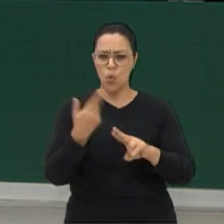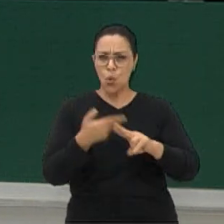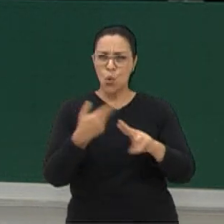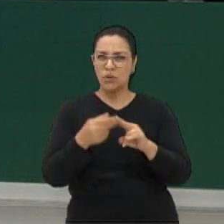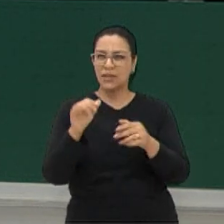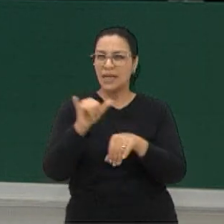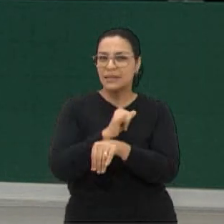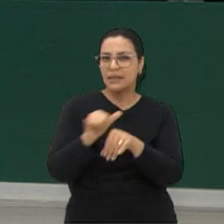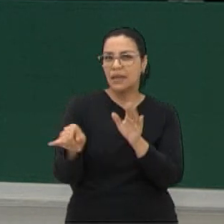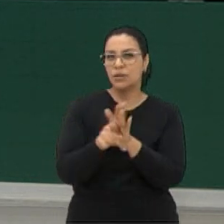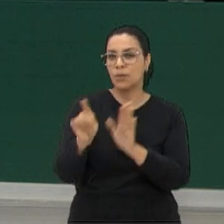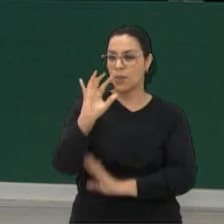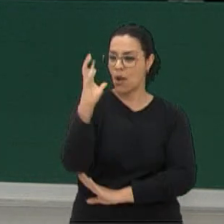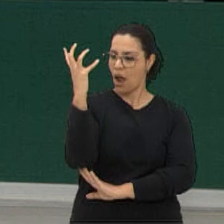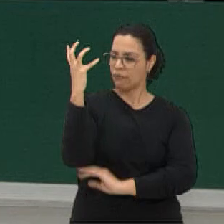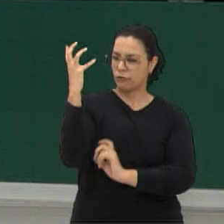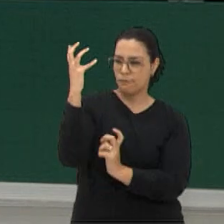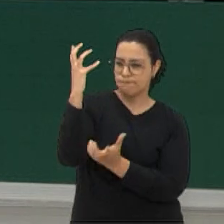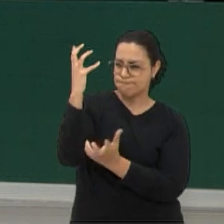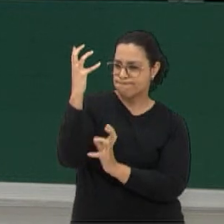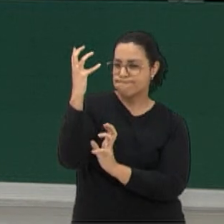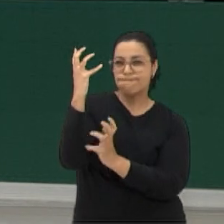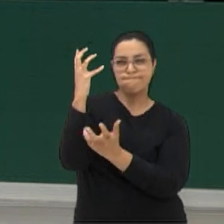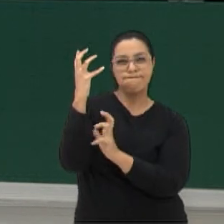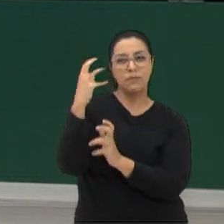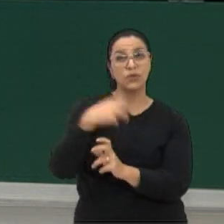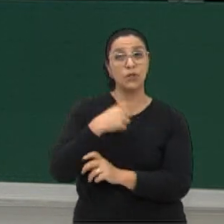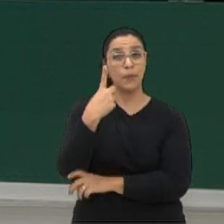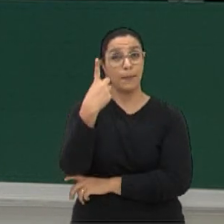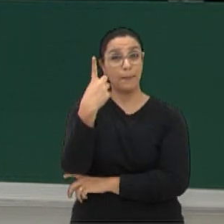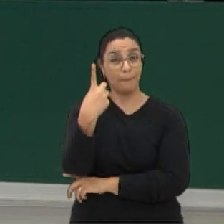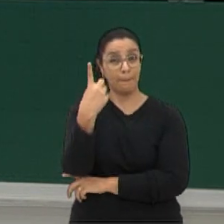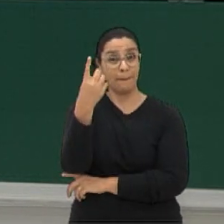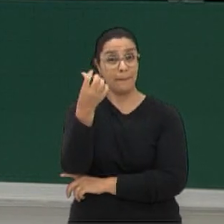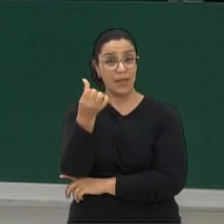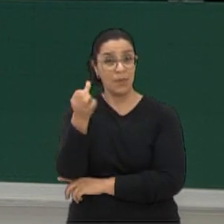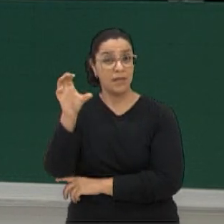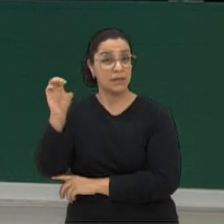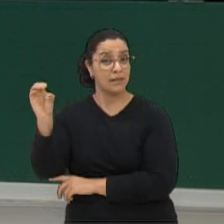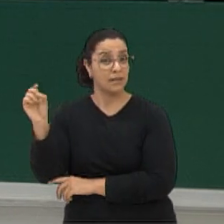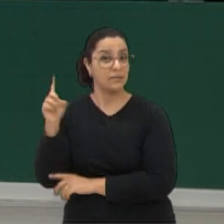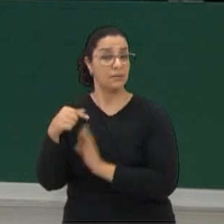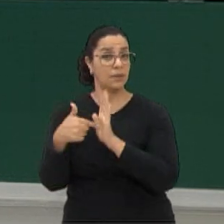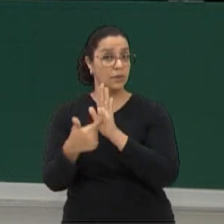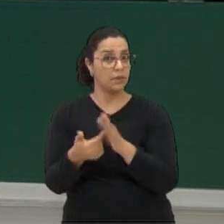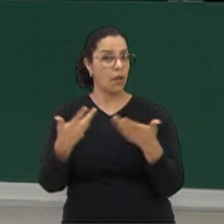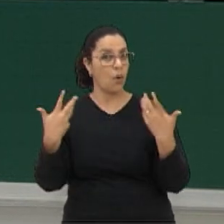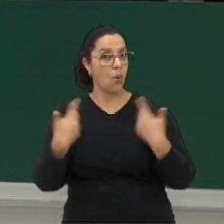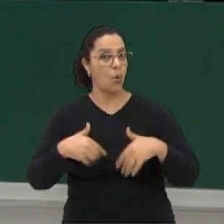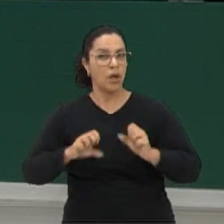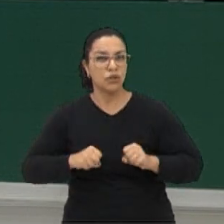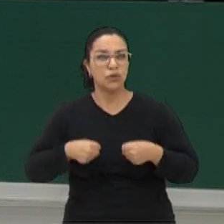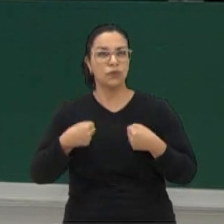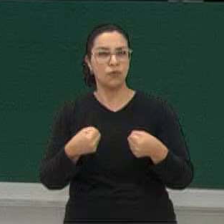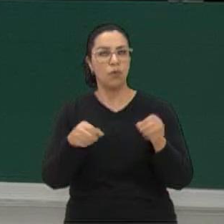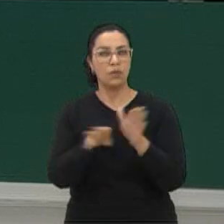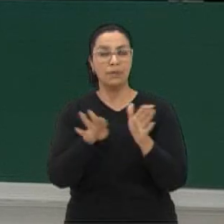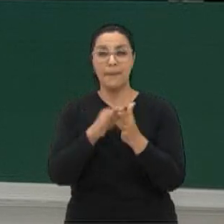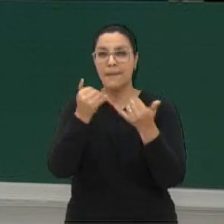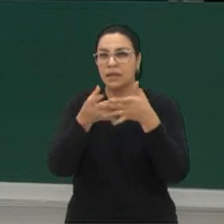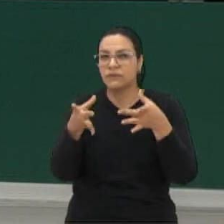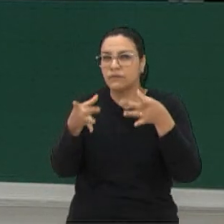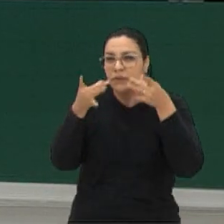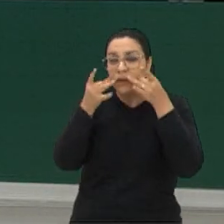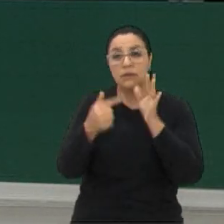conceito que ele está pensando aqui para produzir um trabalho em 1600, gente, é uma coisa incrível. E além de todo esse esforço hiperrealista, ele